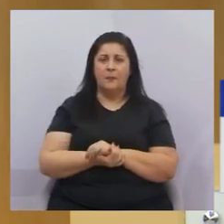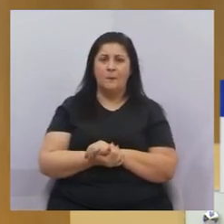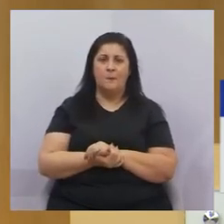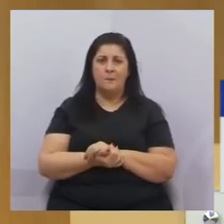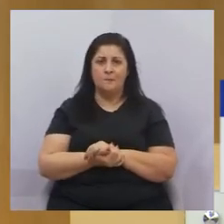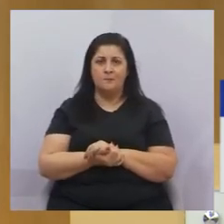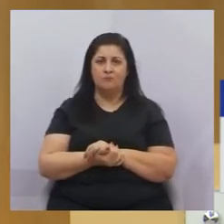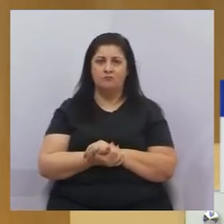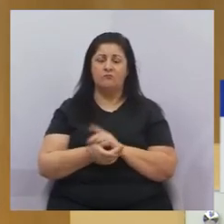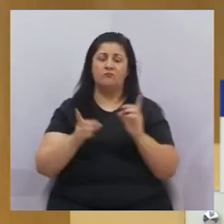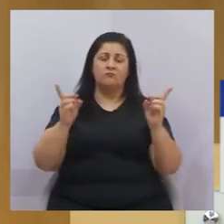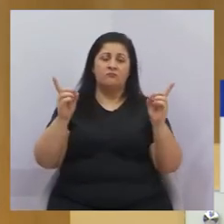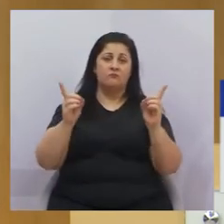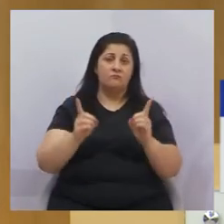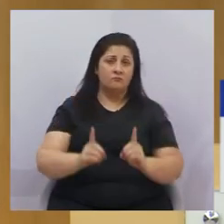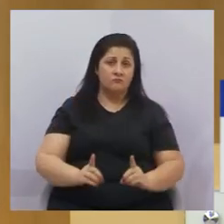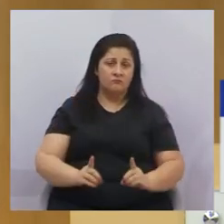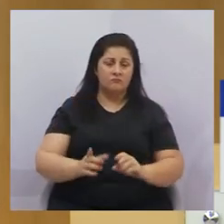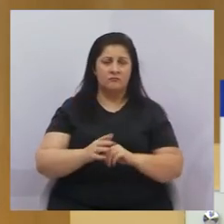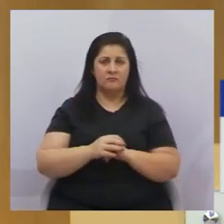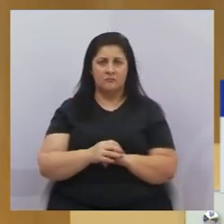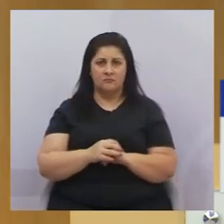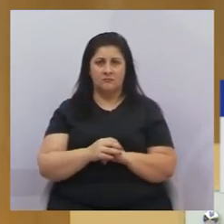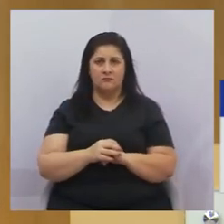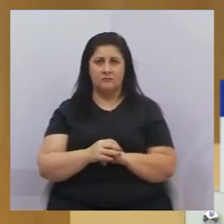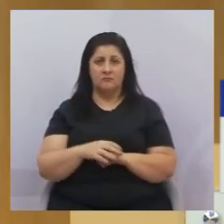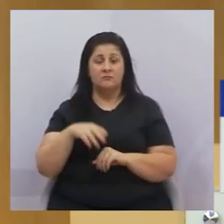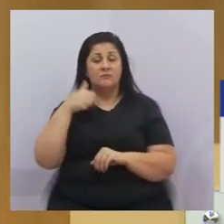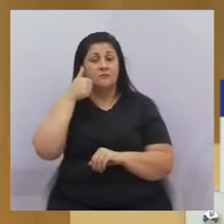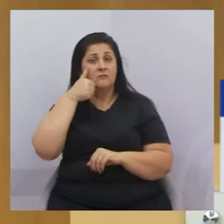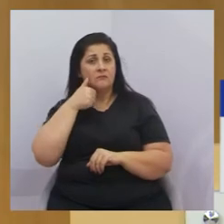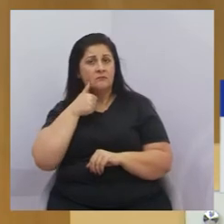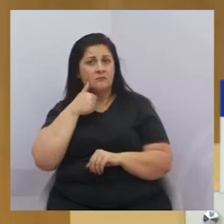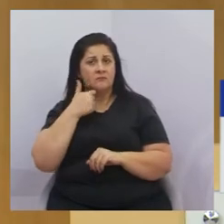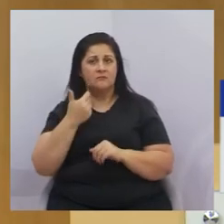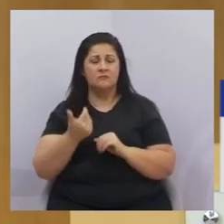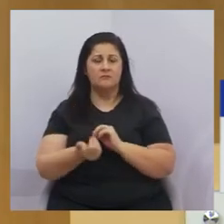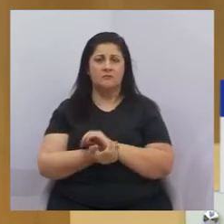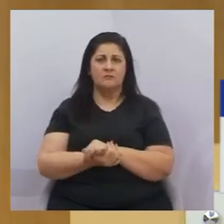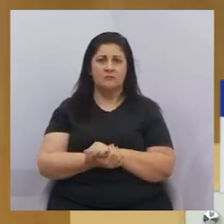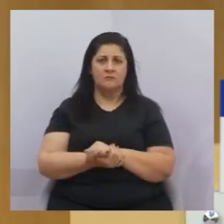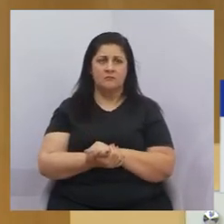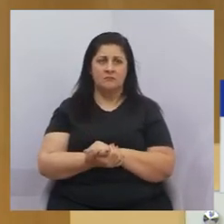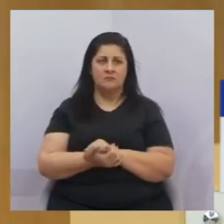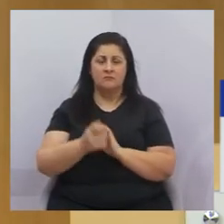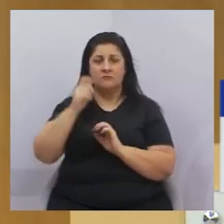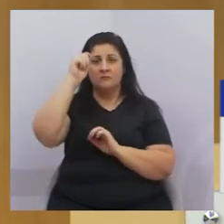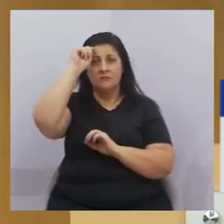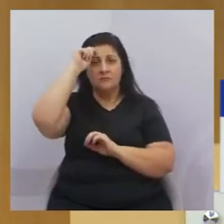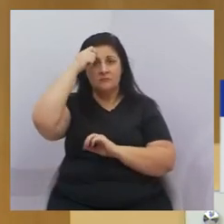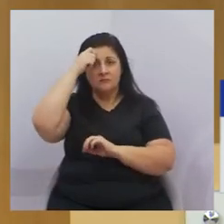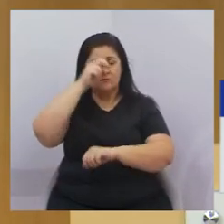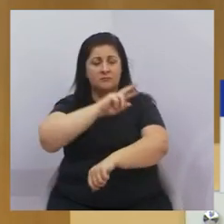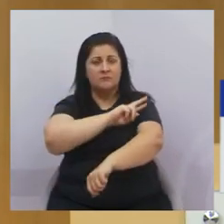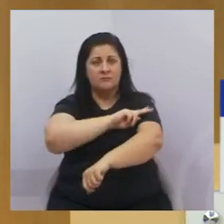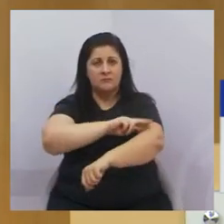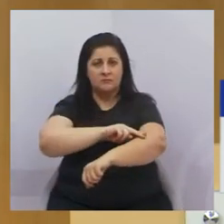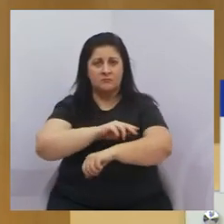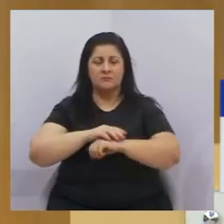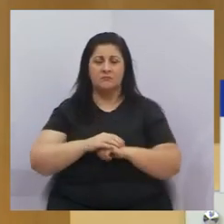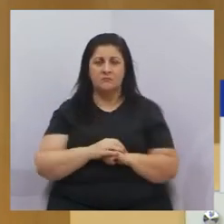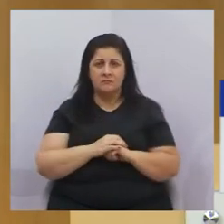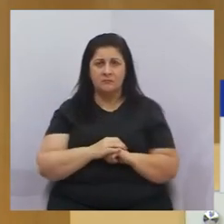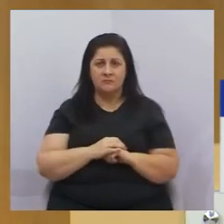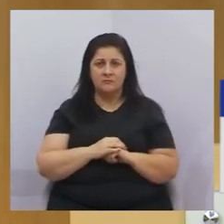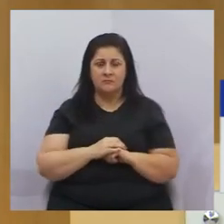com deficiências, nós, mulheres, os negros, as